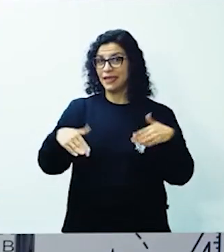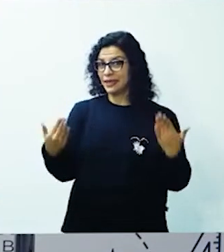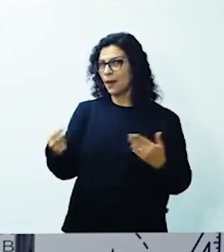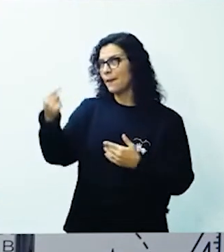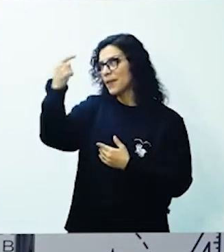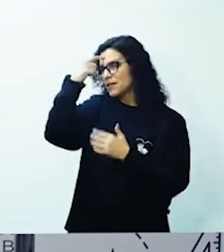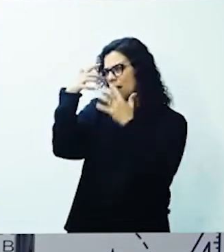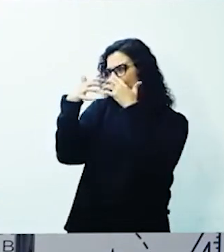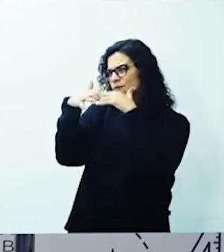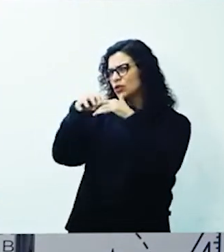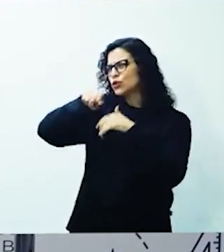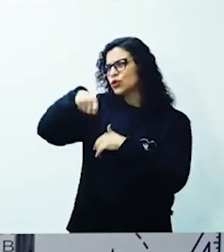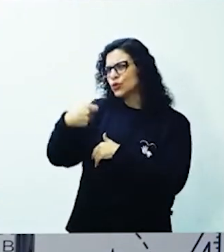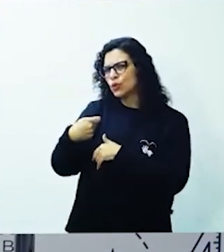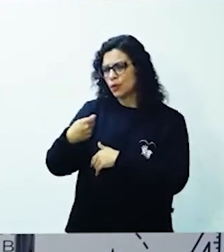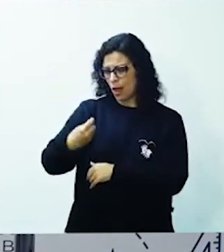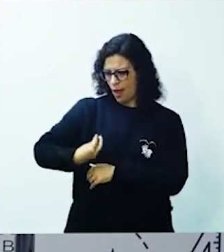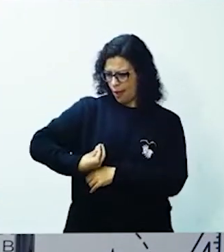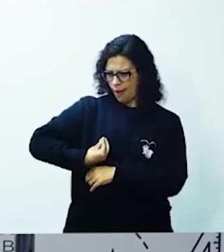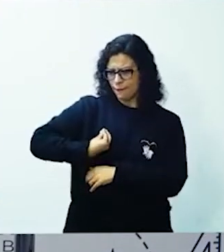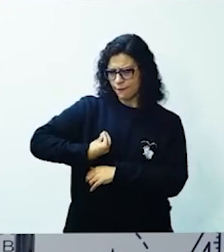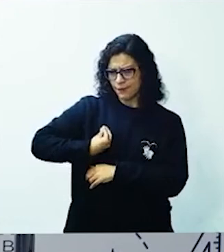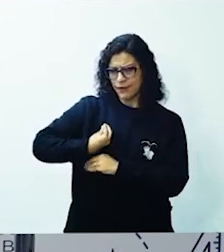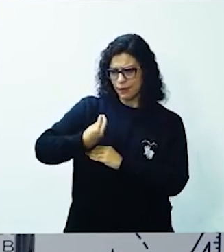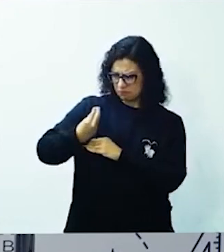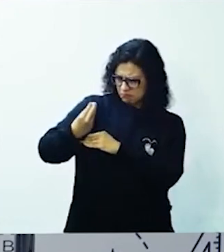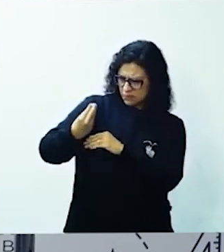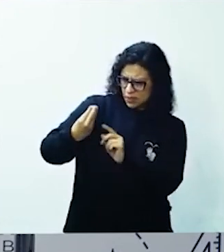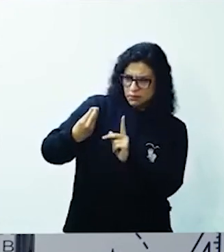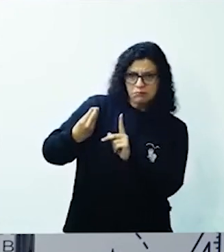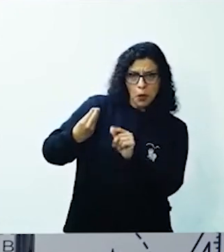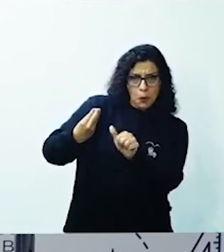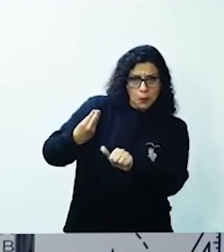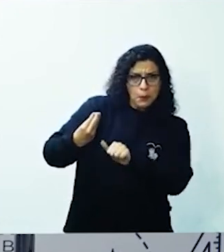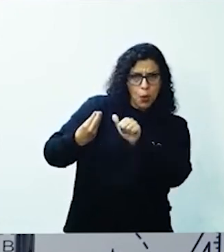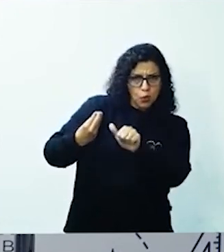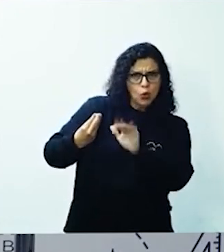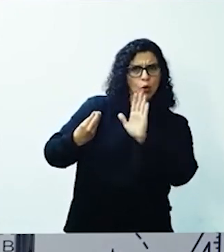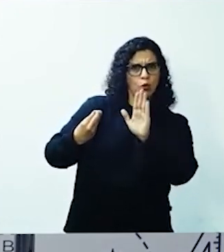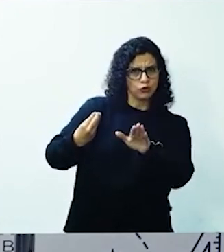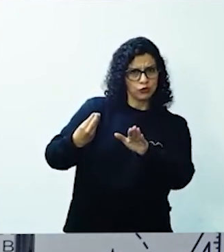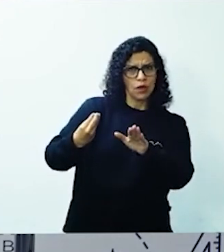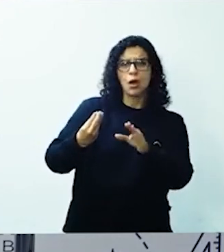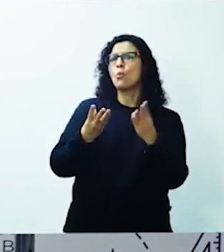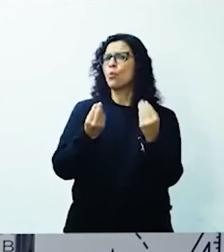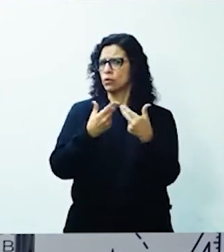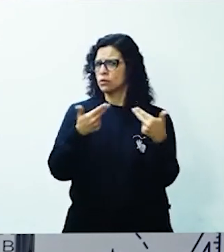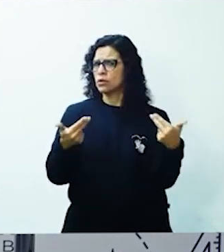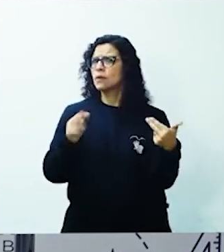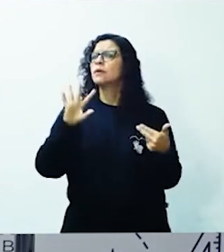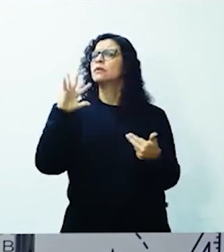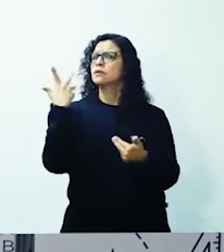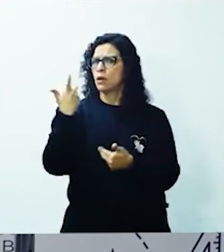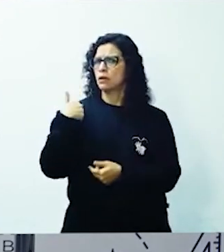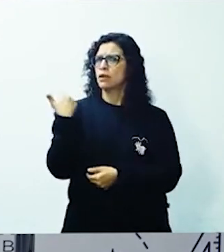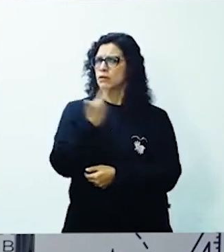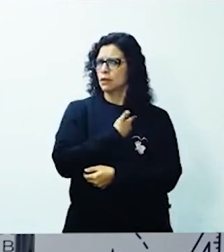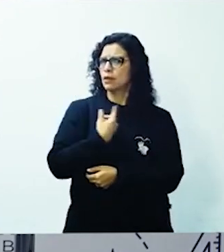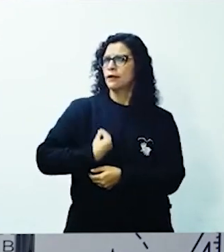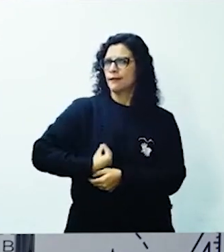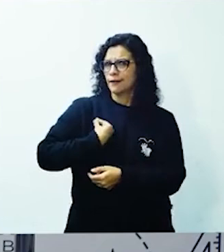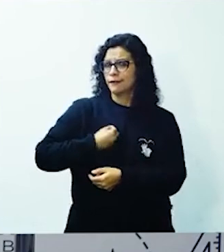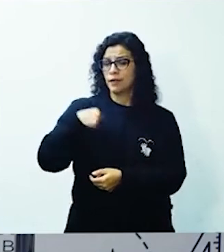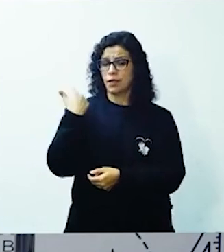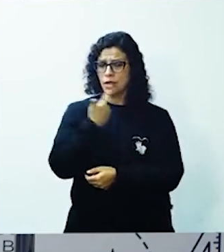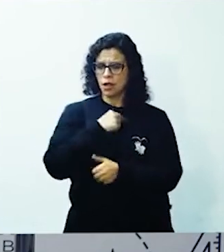Então, pensaram sobre as mudanças que vocês passaram na vida? Muita coisa acontece na nossa vida, né? Então, que